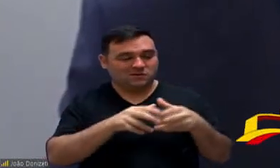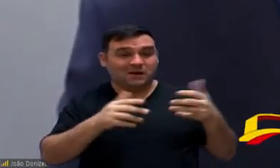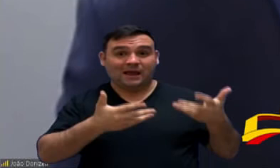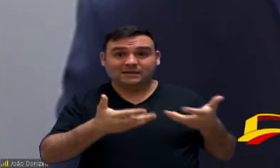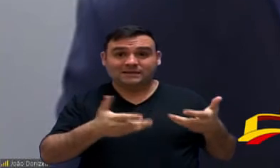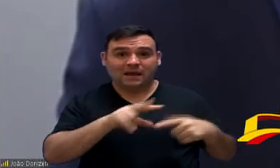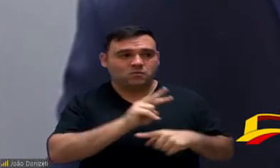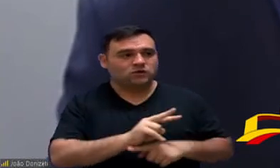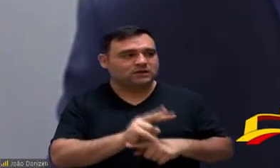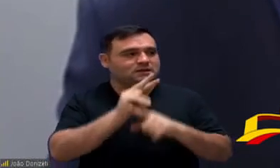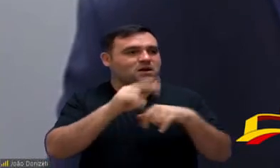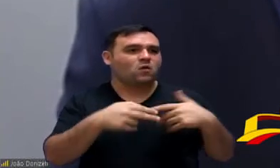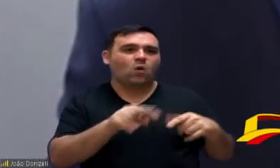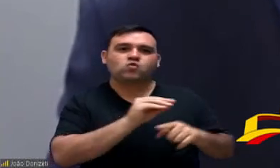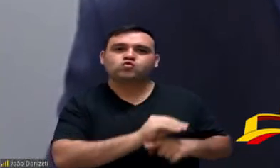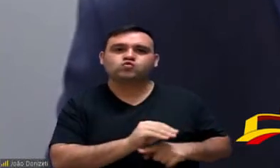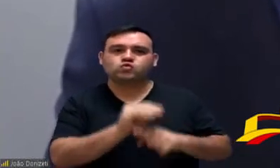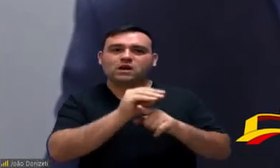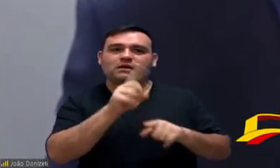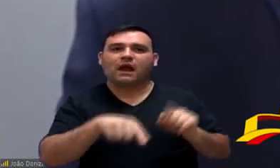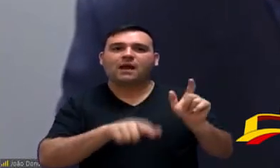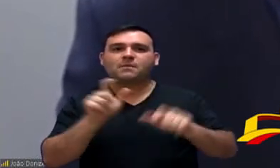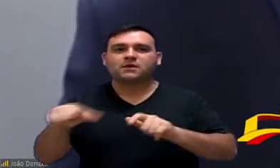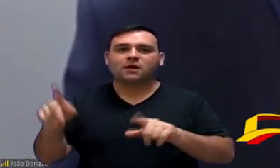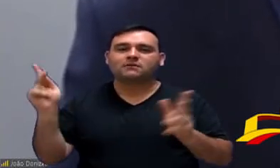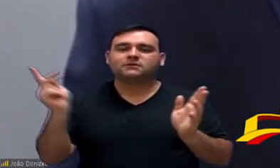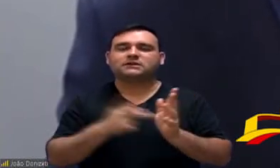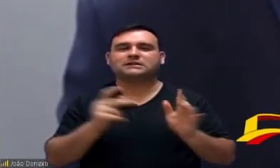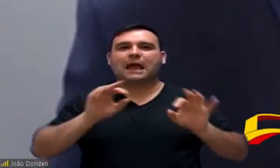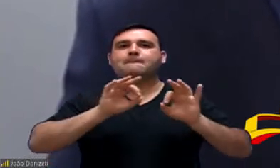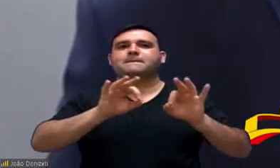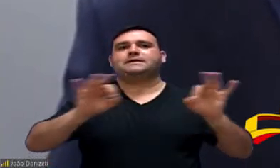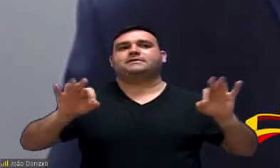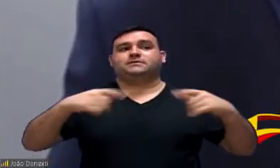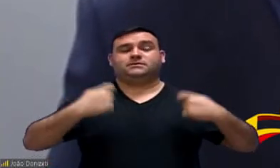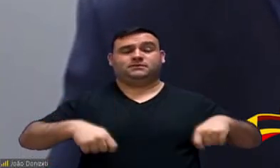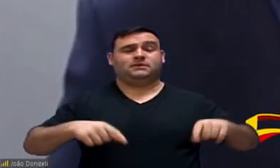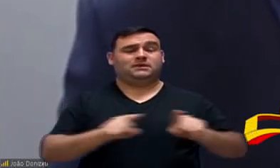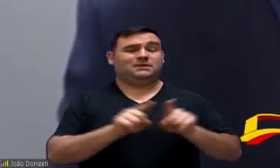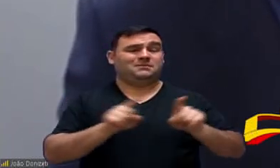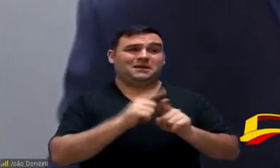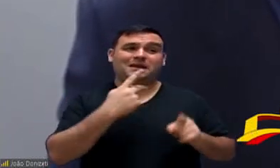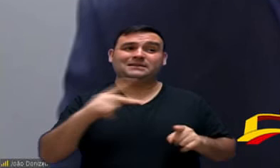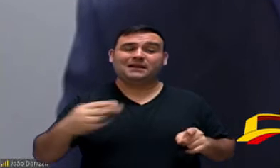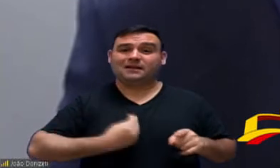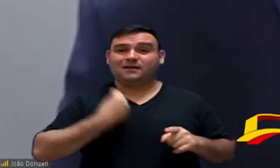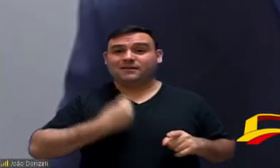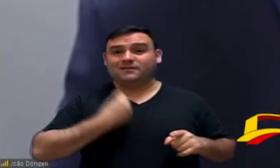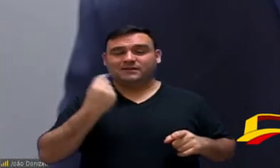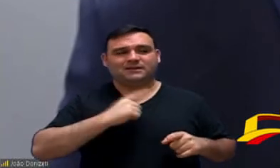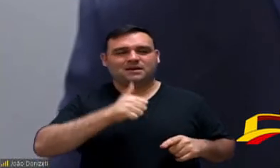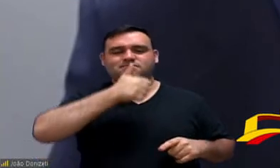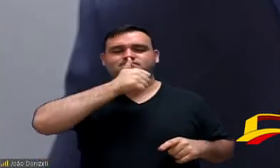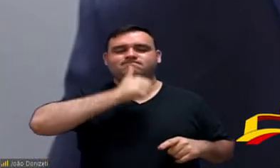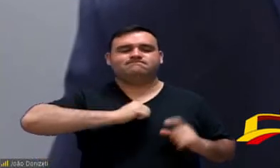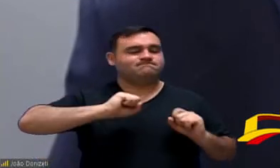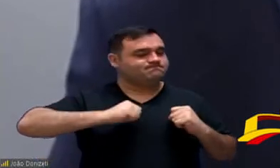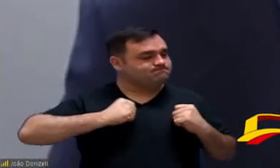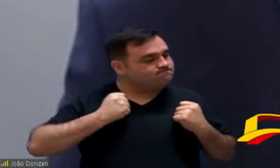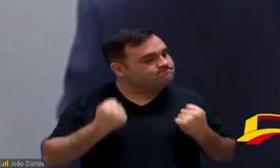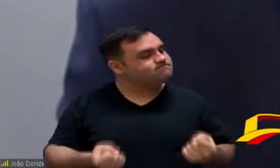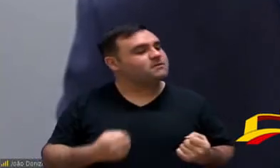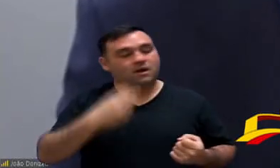da proteção e do cuidado, são pessoas realmente especiais e que dedicam grande parte da sua vida num sacrifício tremendo.